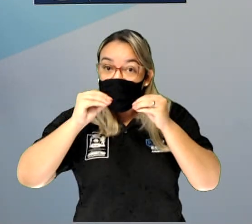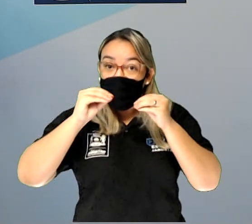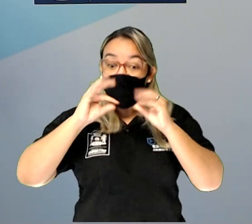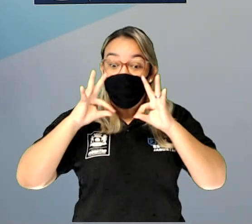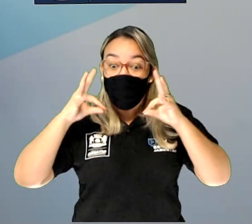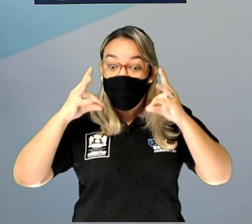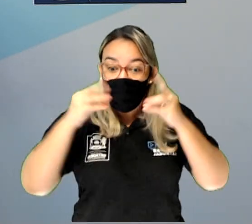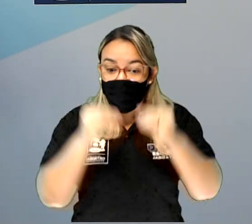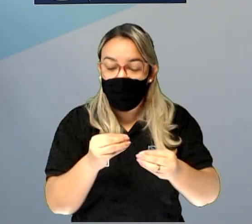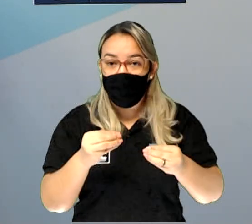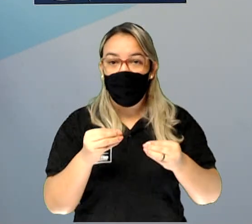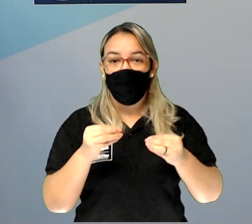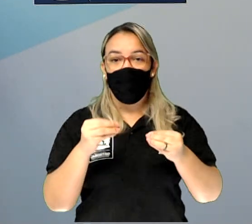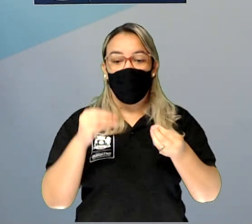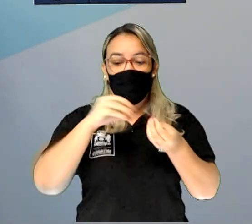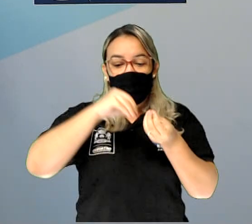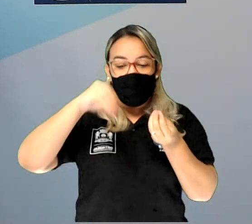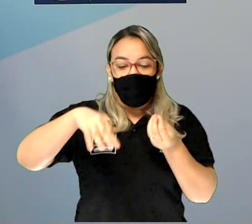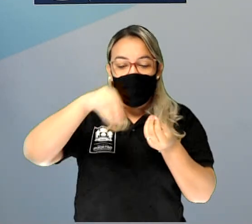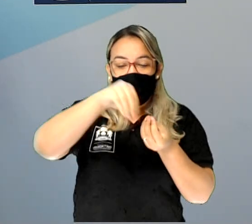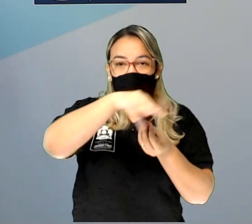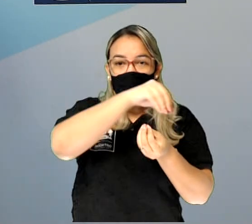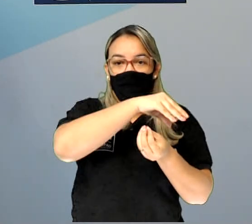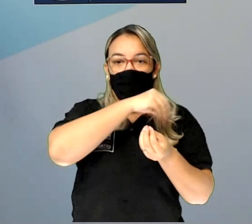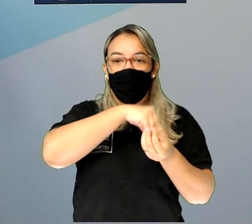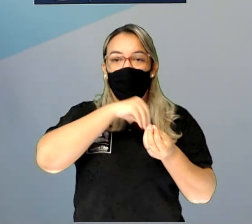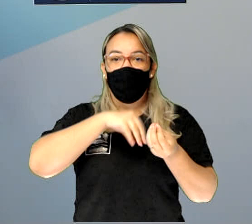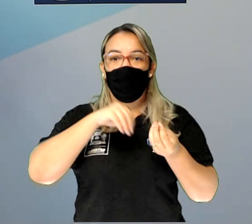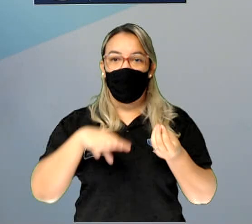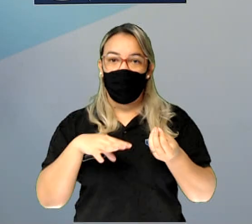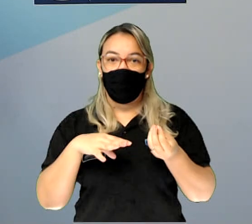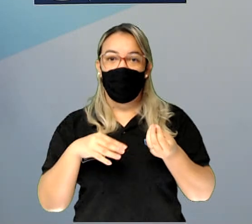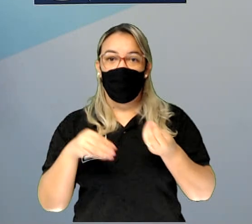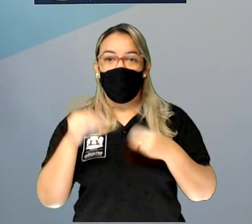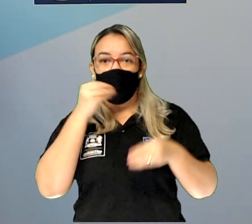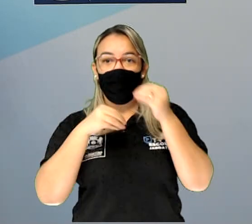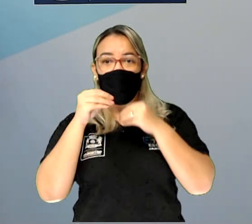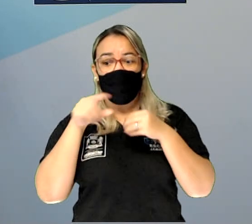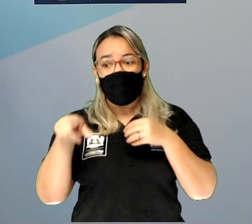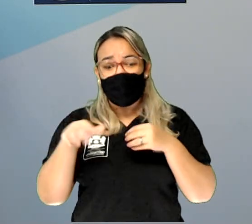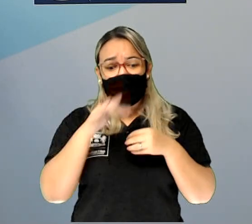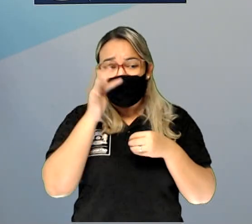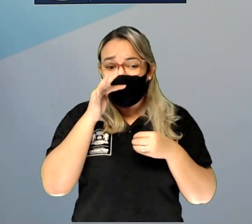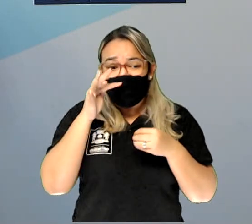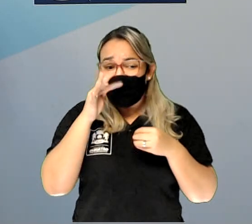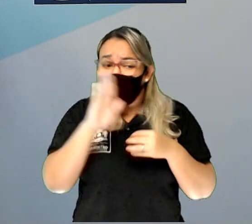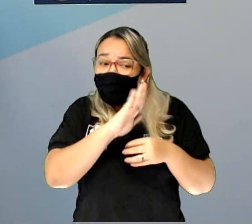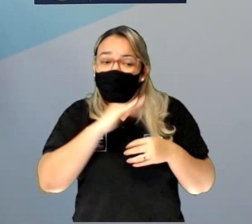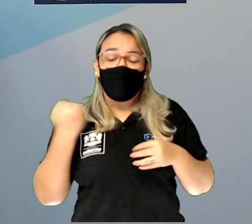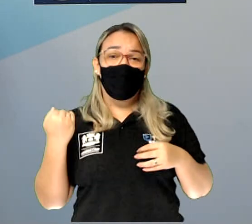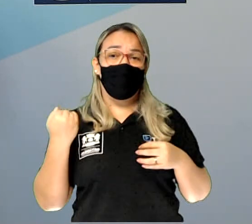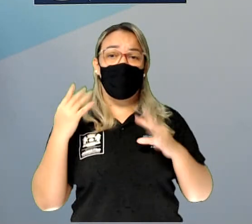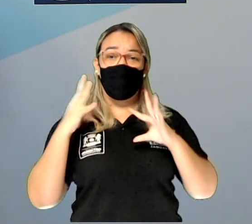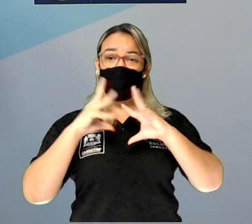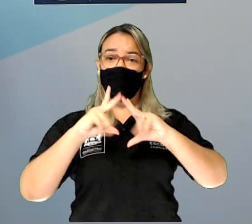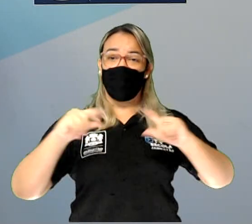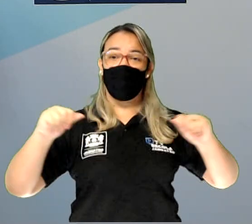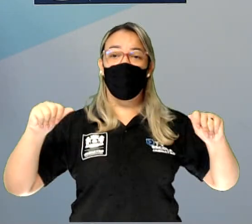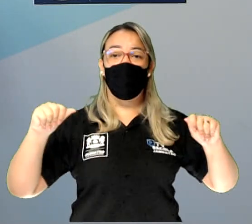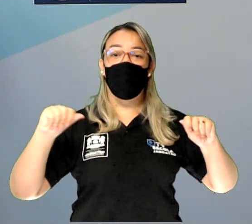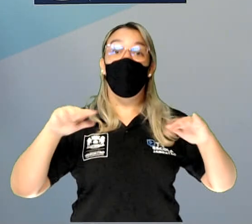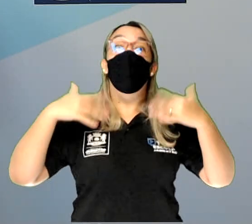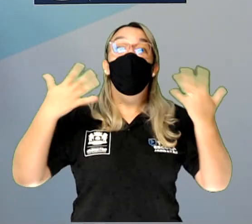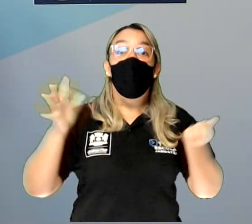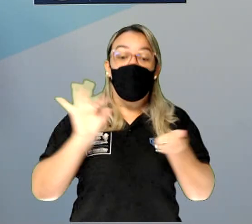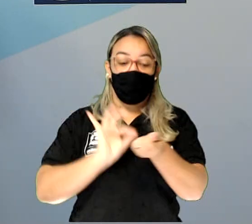Se esse fungo realmente ele tomar essas folhagens, a planta morre. Então, as formigas,